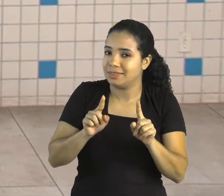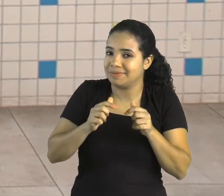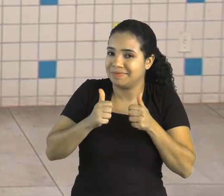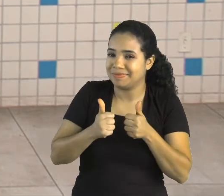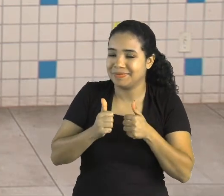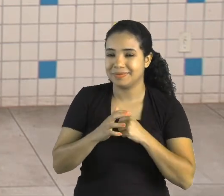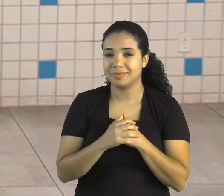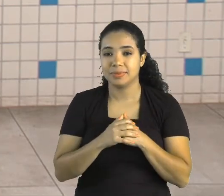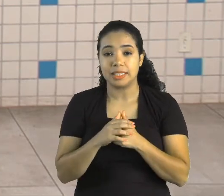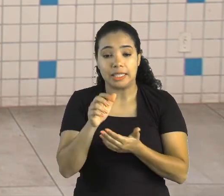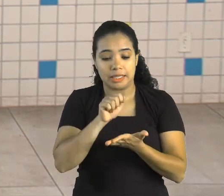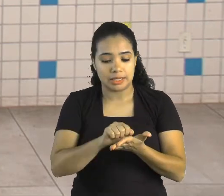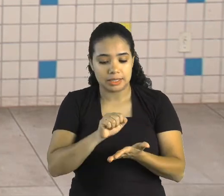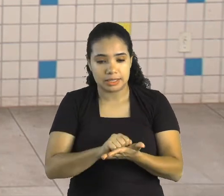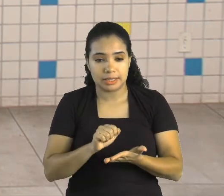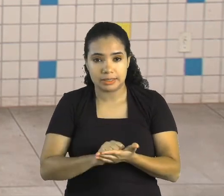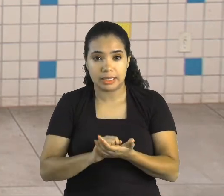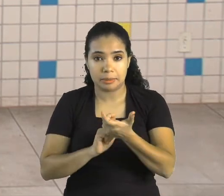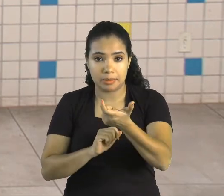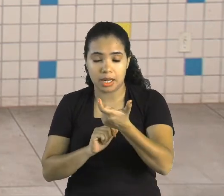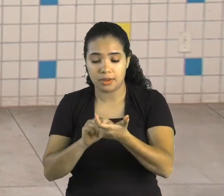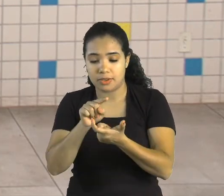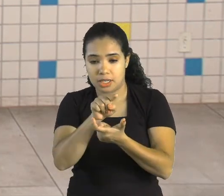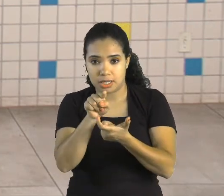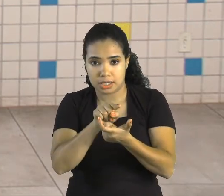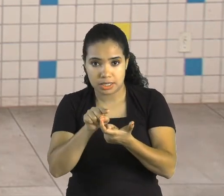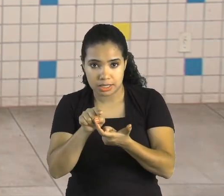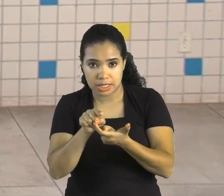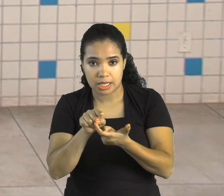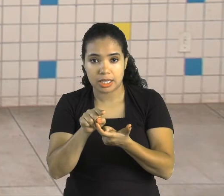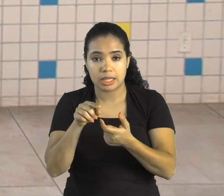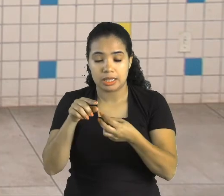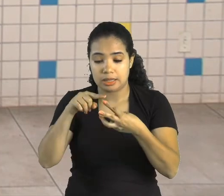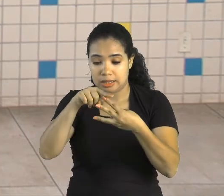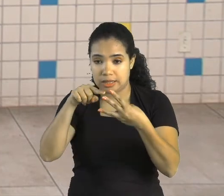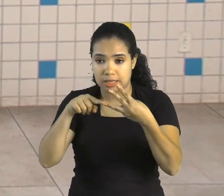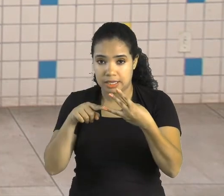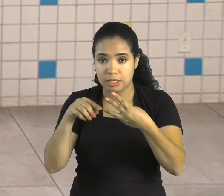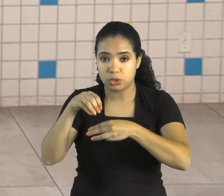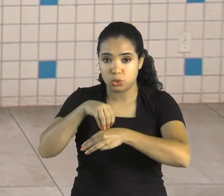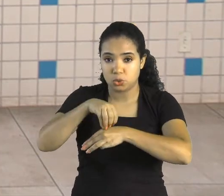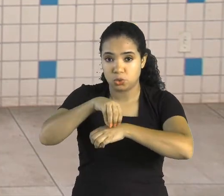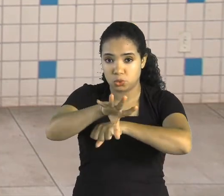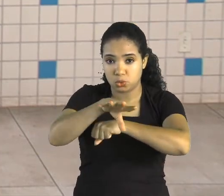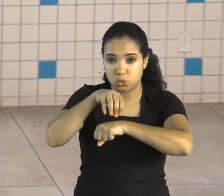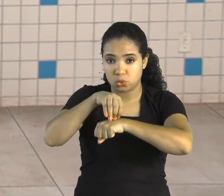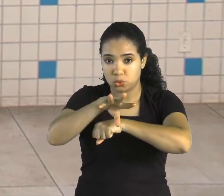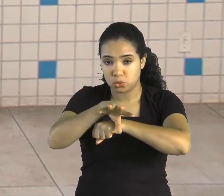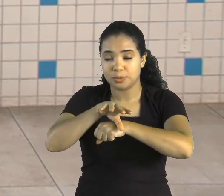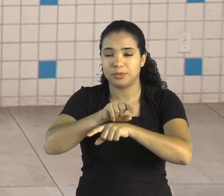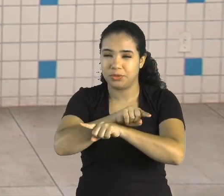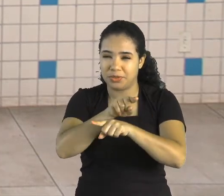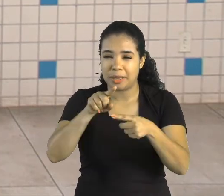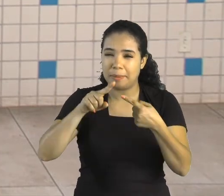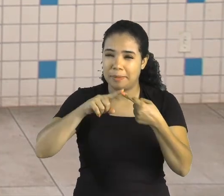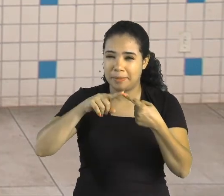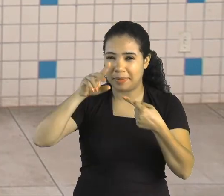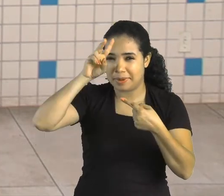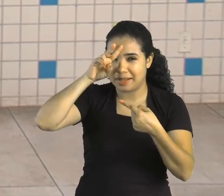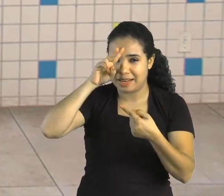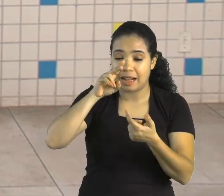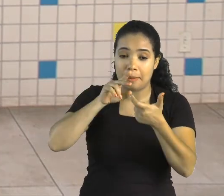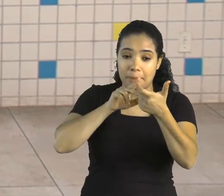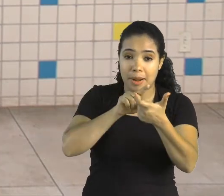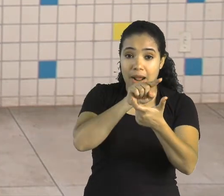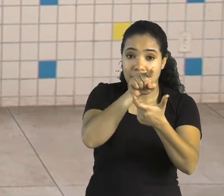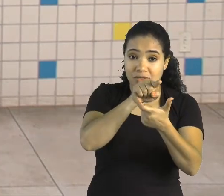para escrever as palavras com Z, nós temos 3 dicas importantes. A primeira todo mundo já sabe, né? Quando a